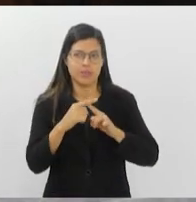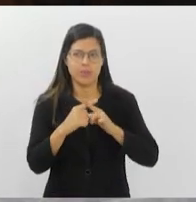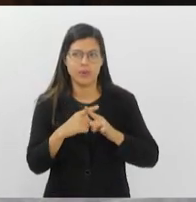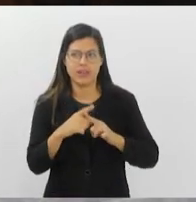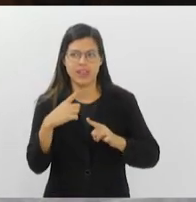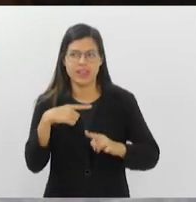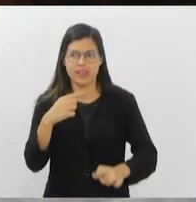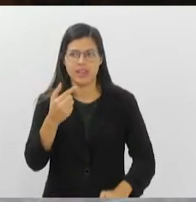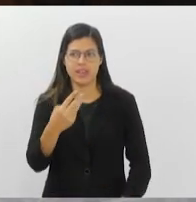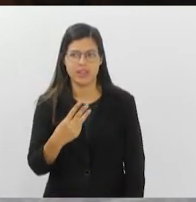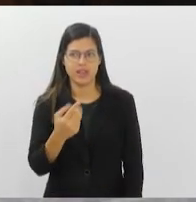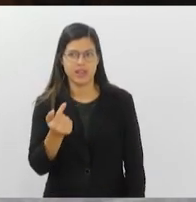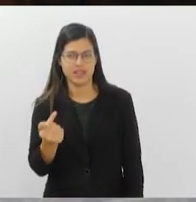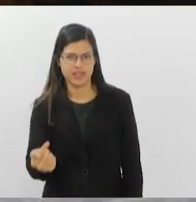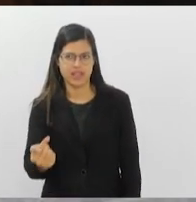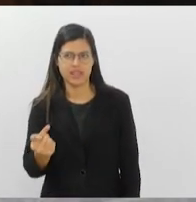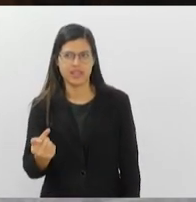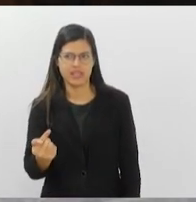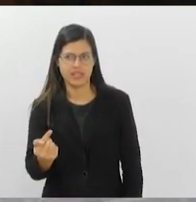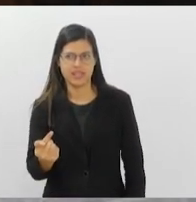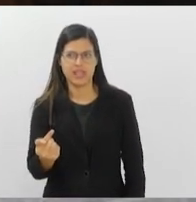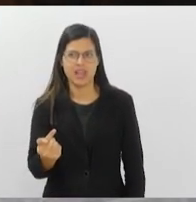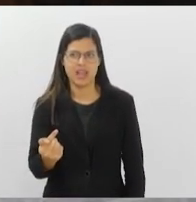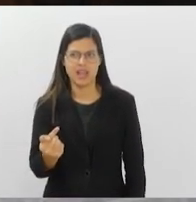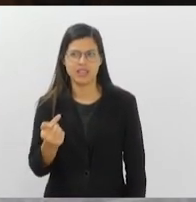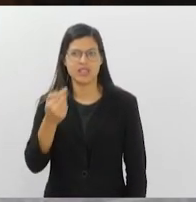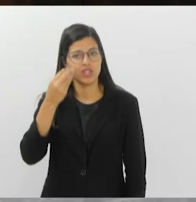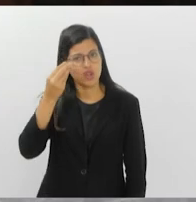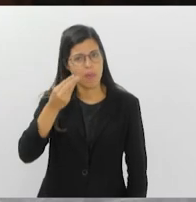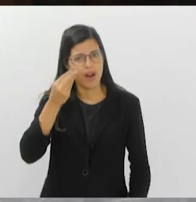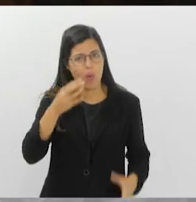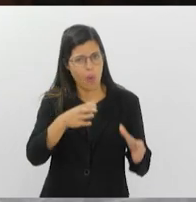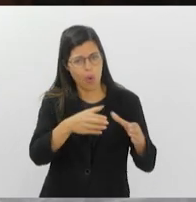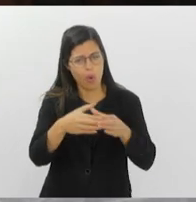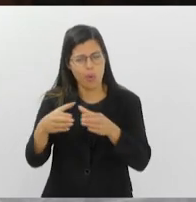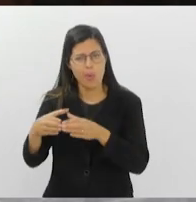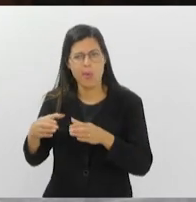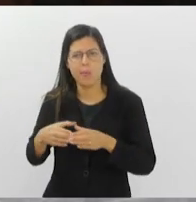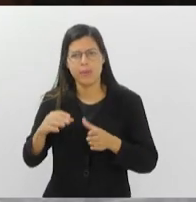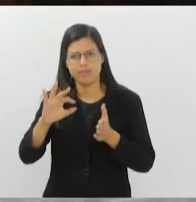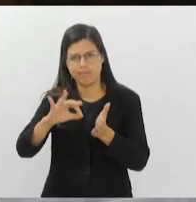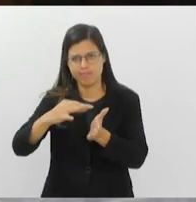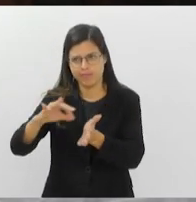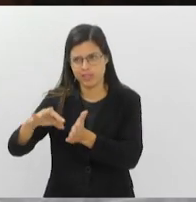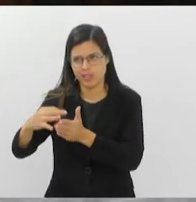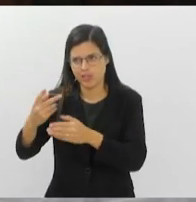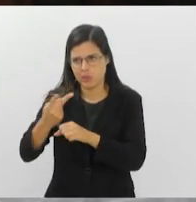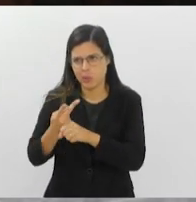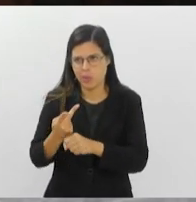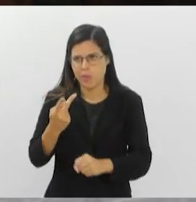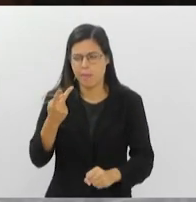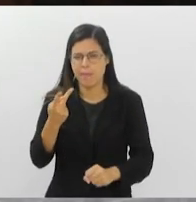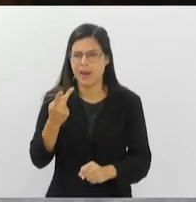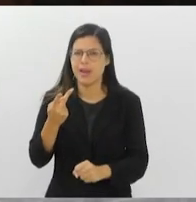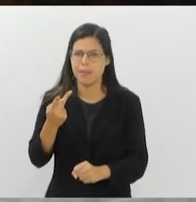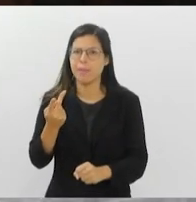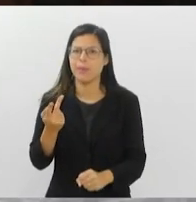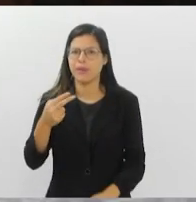temos 37 experiências dignas, né, de serem inscritas no Prêmio Nise da Silveira.